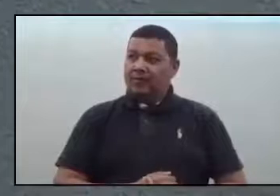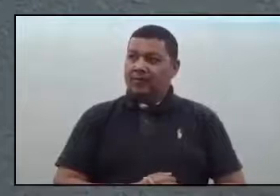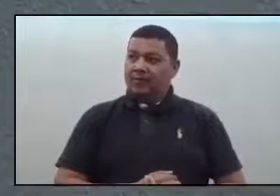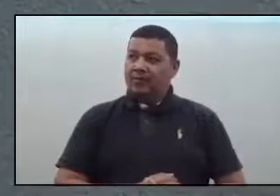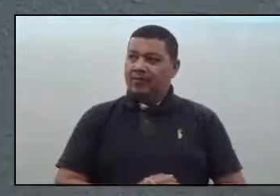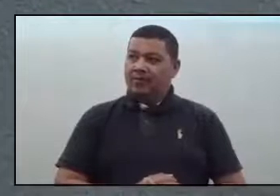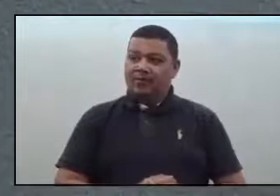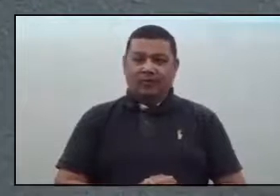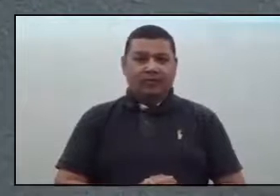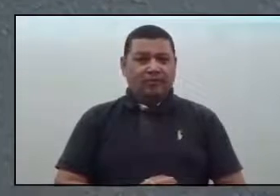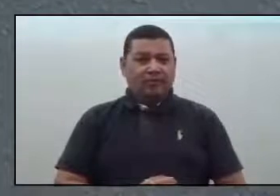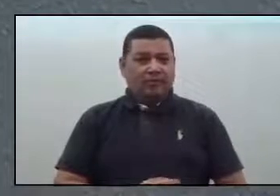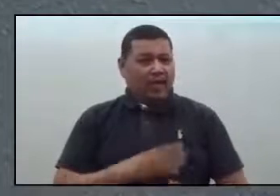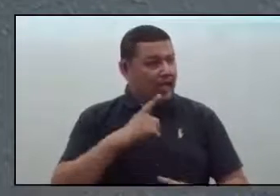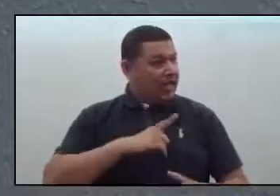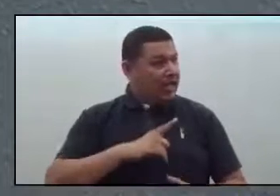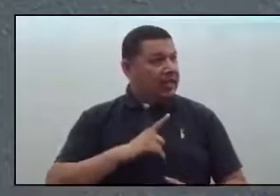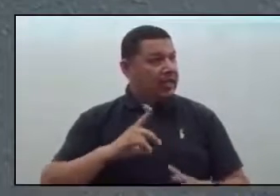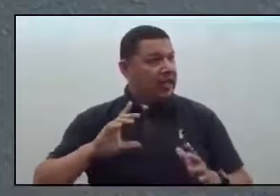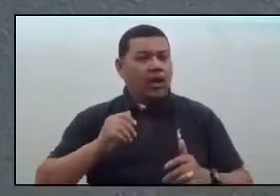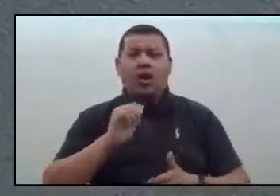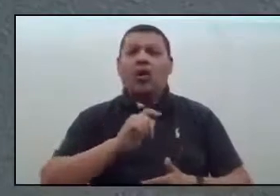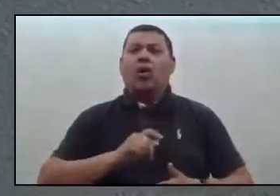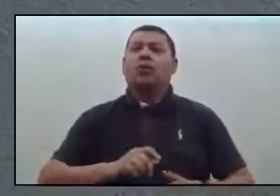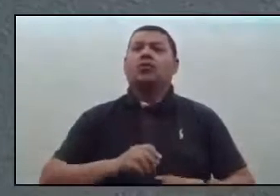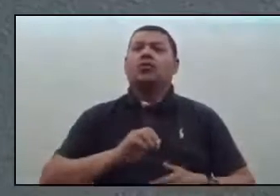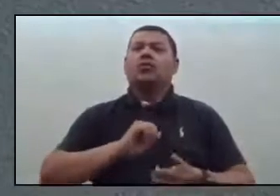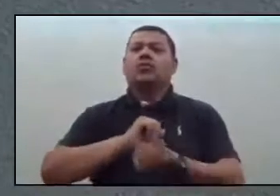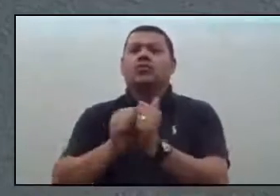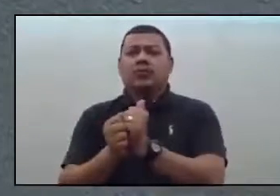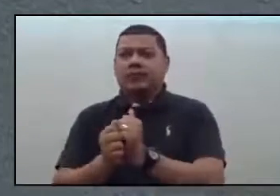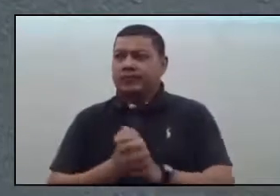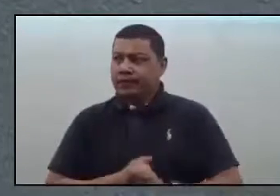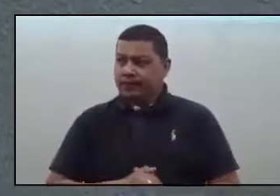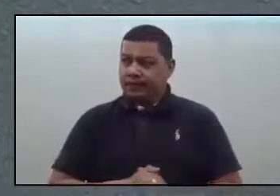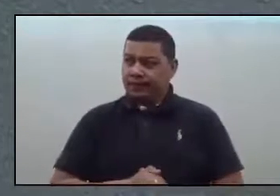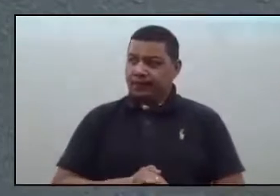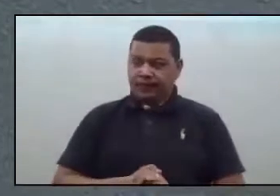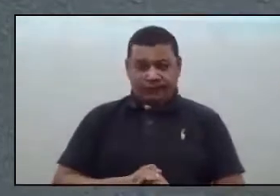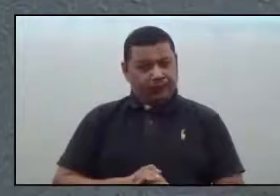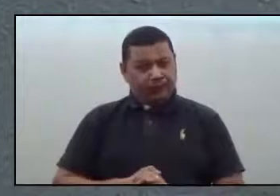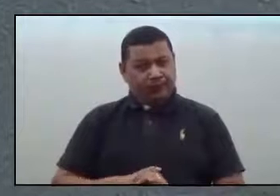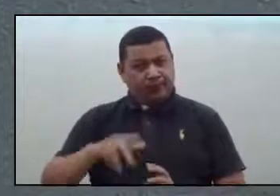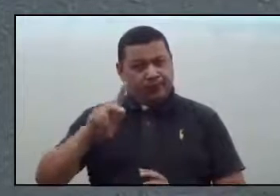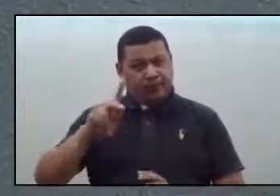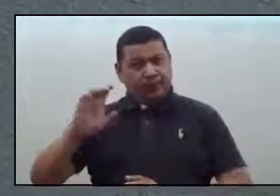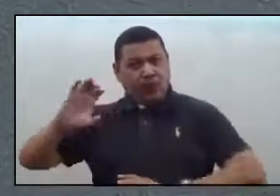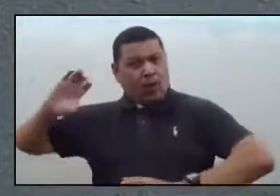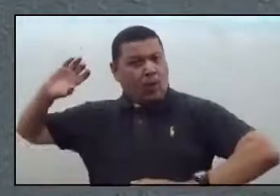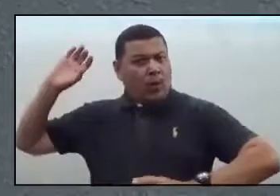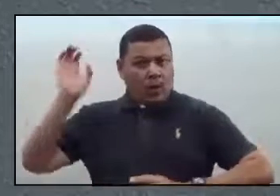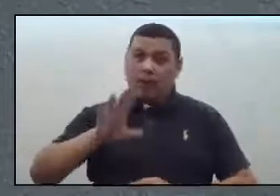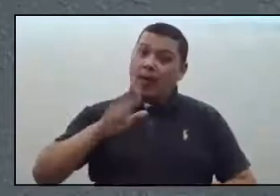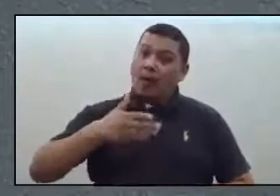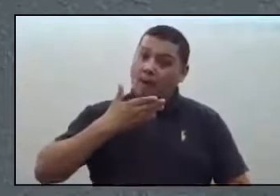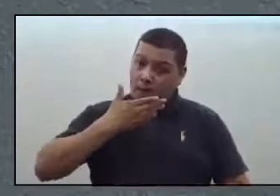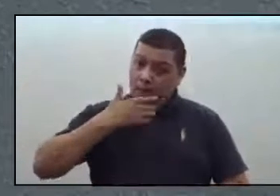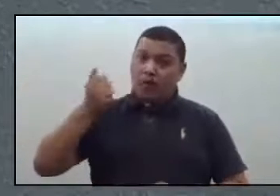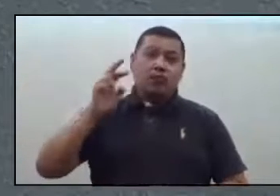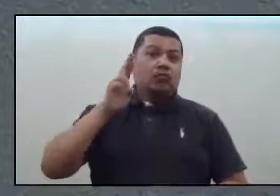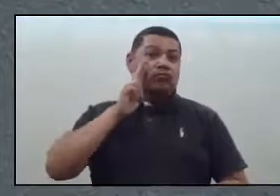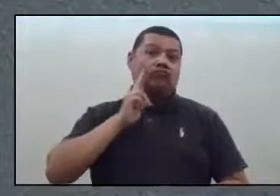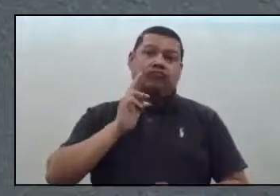toda aquela movimentação do handball de Cacoal. Não é à toa que o handball de Cacoal é o melhor handball do estado de Rondônia,